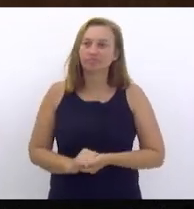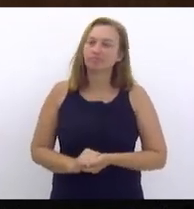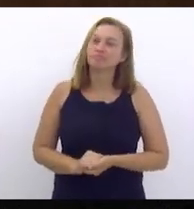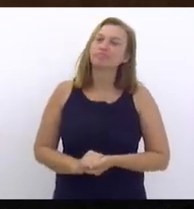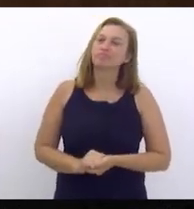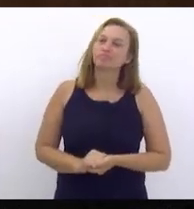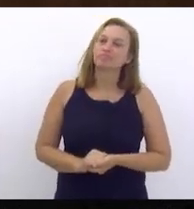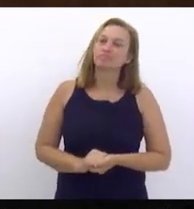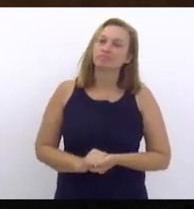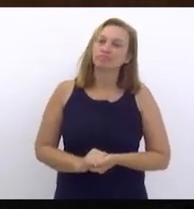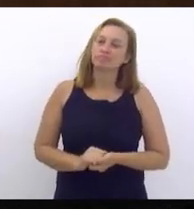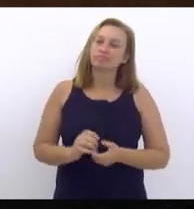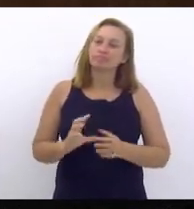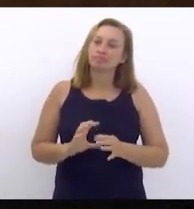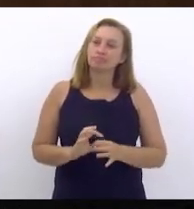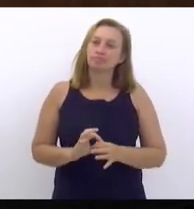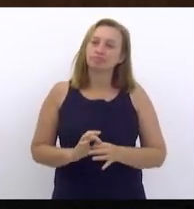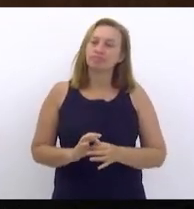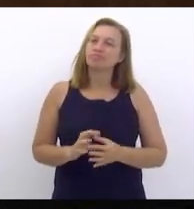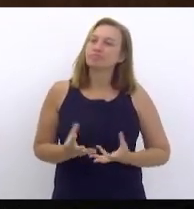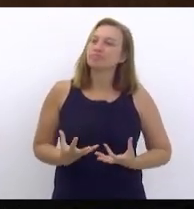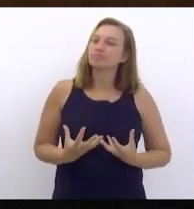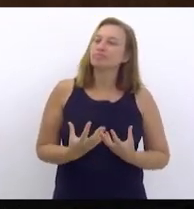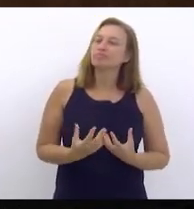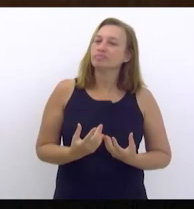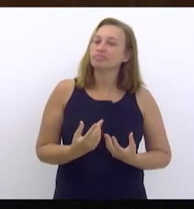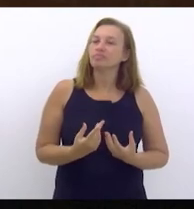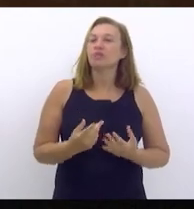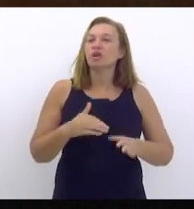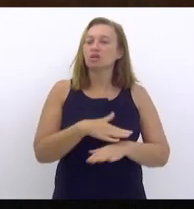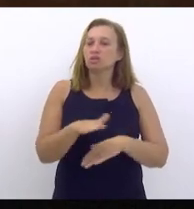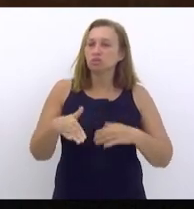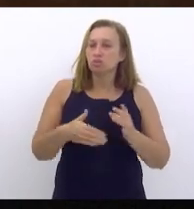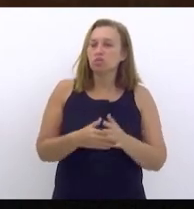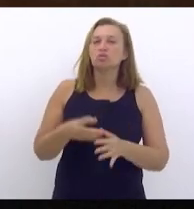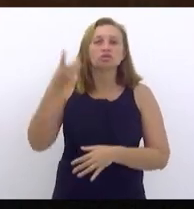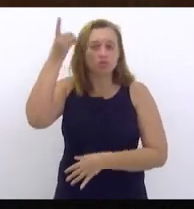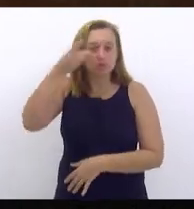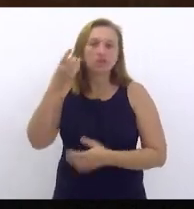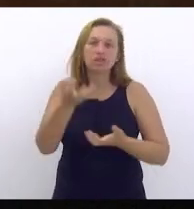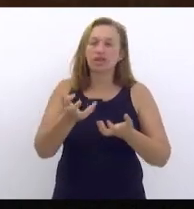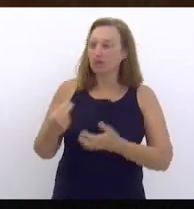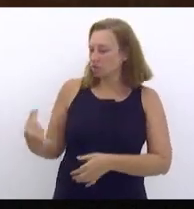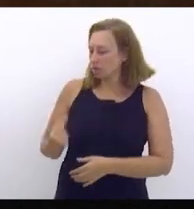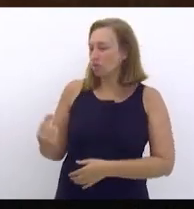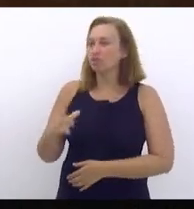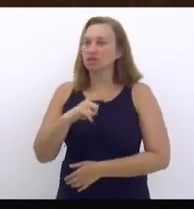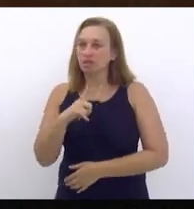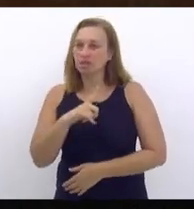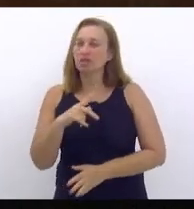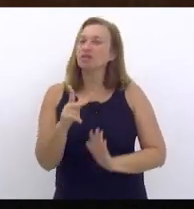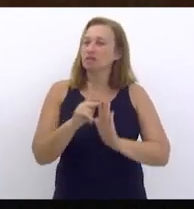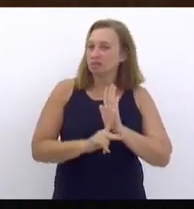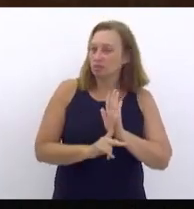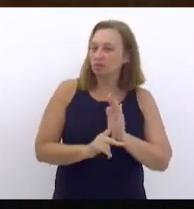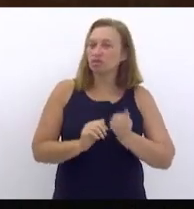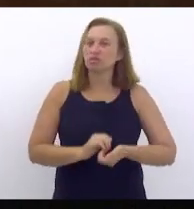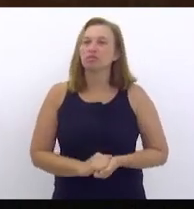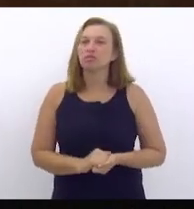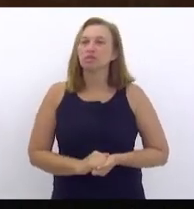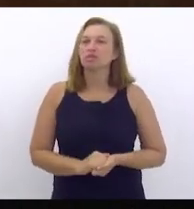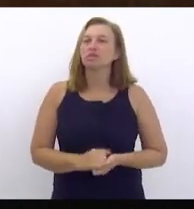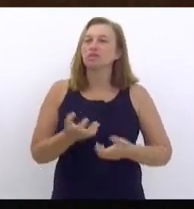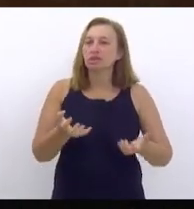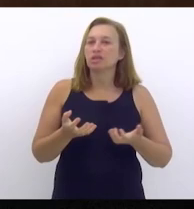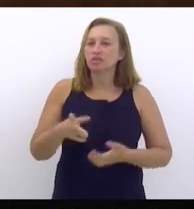estendo a coautoria à Vossa Excelência e a todos os demais que queiram participar dessa proposição.